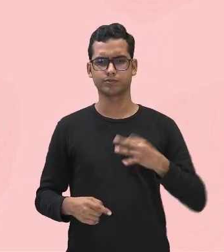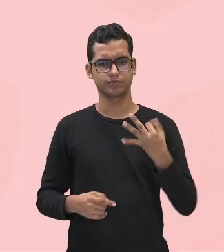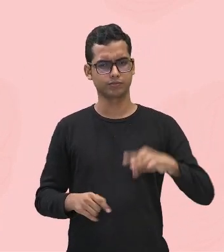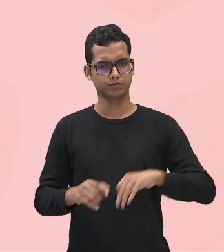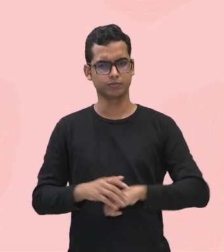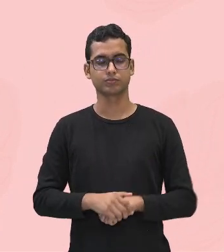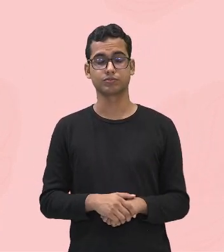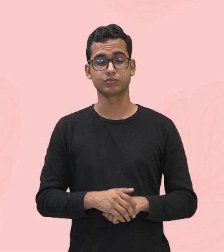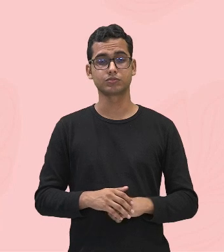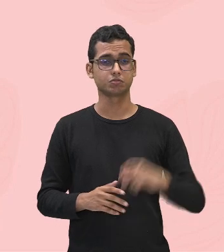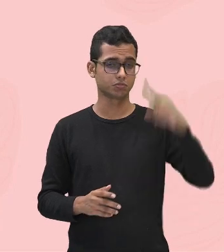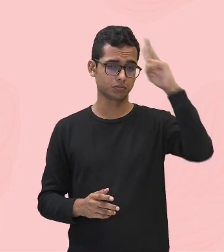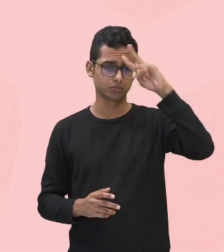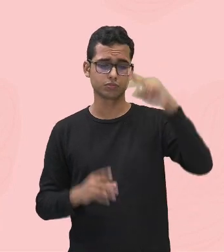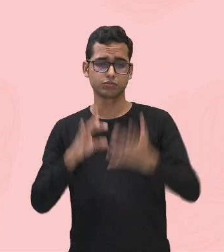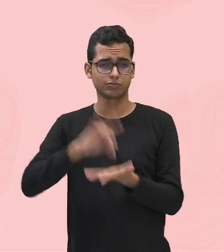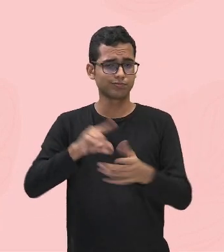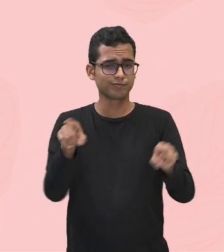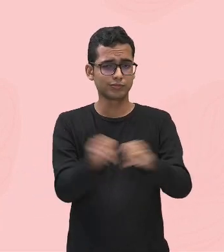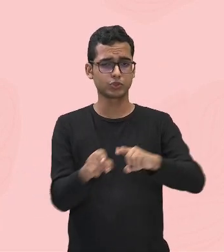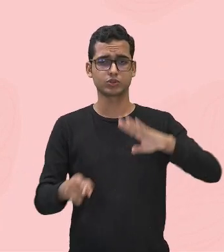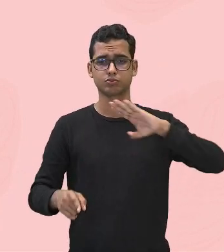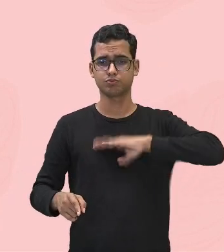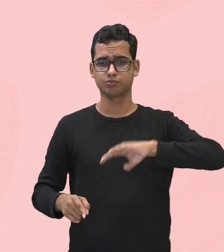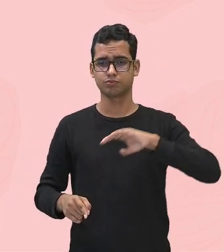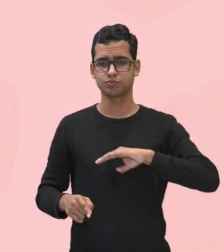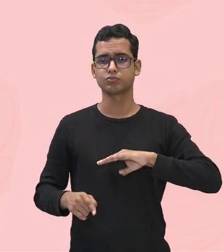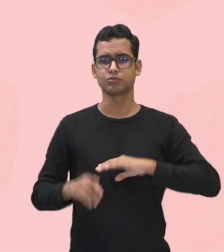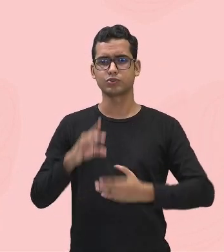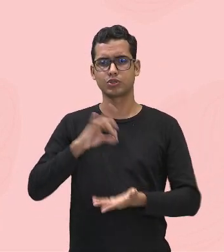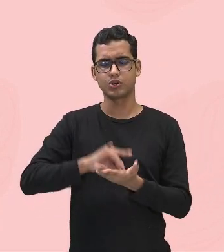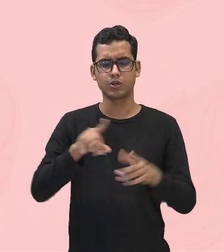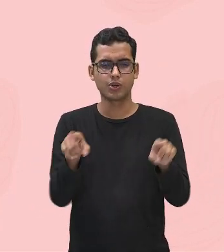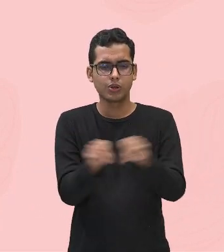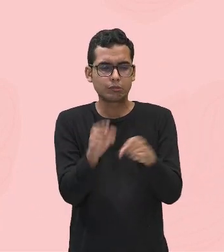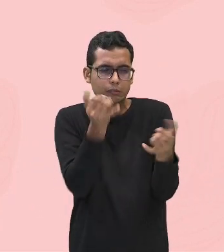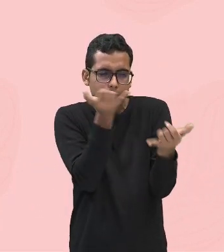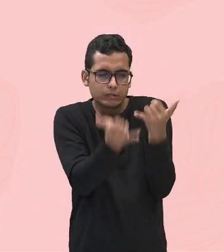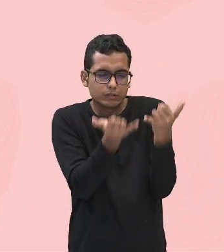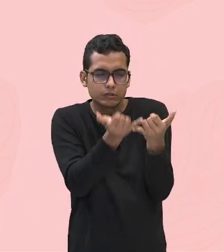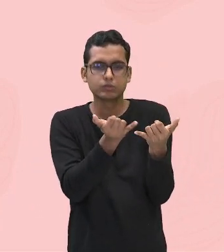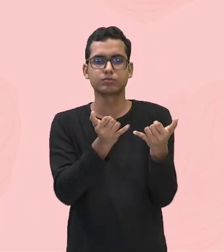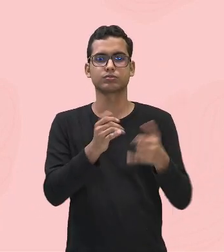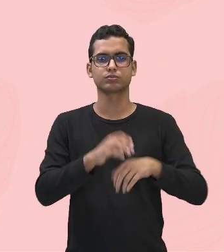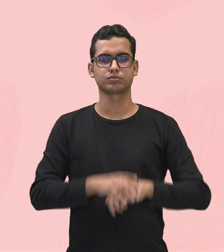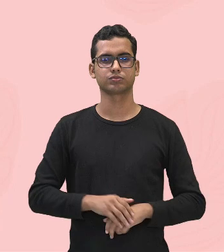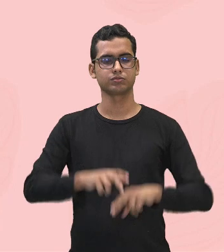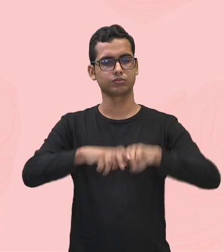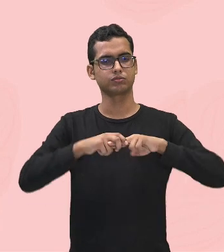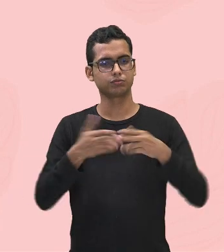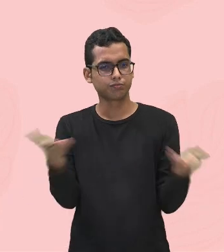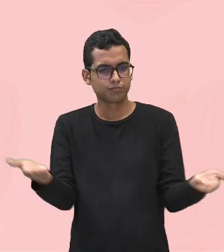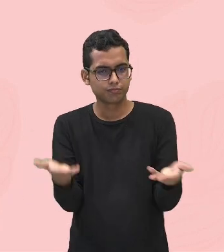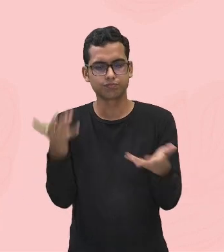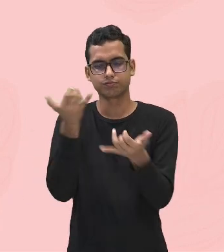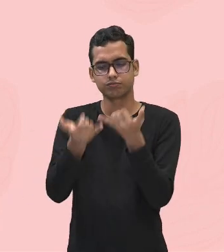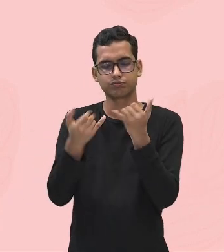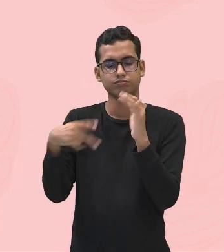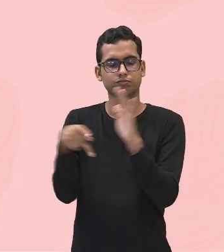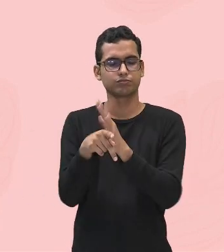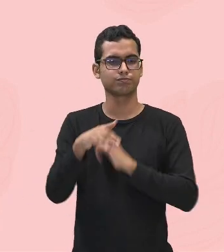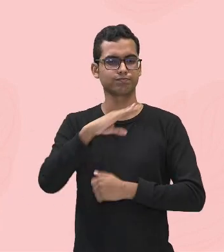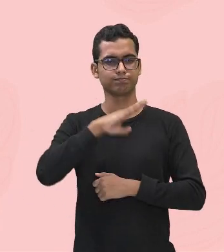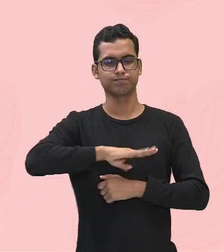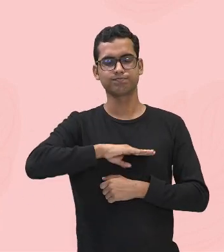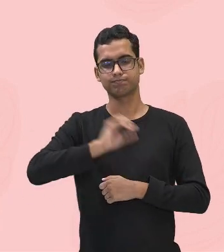De fato, meus amores, lembra muito português. O presente, ele é, sim, similar. Então, aí temos